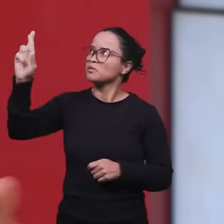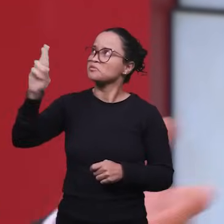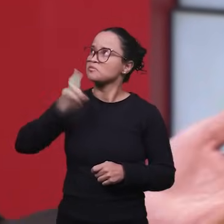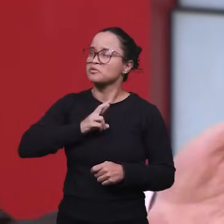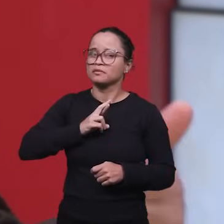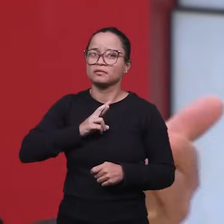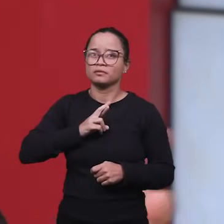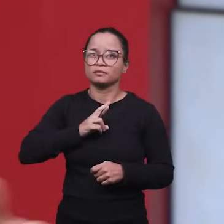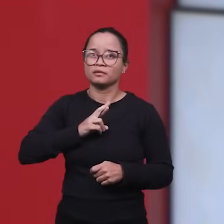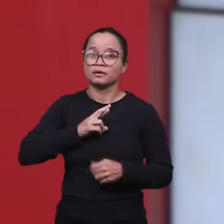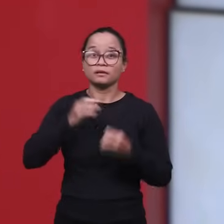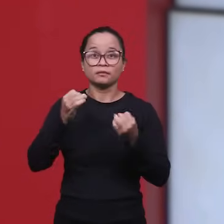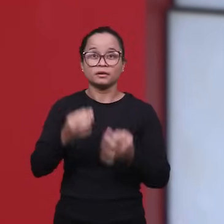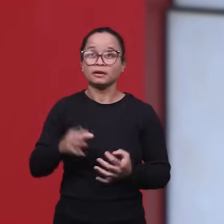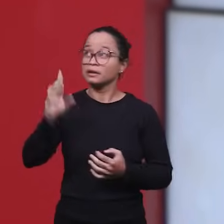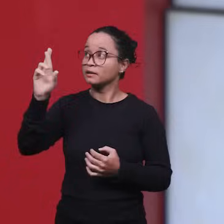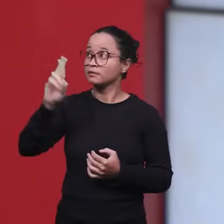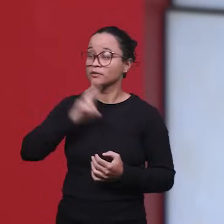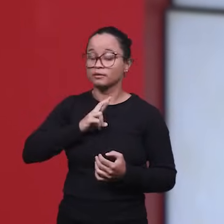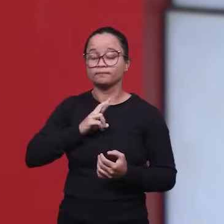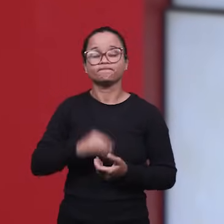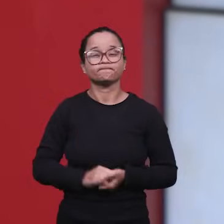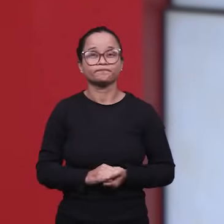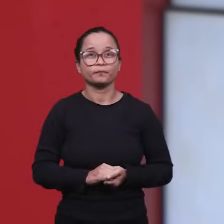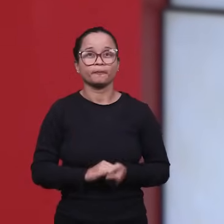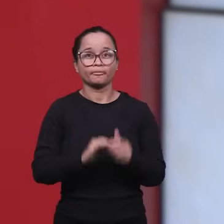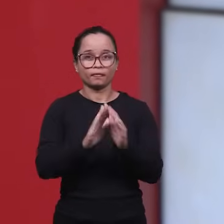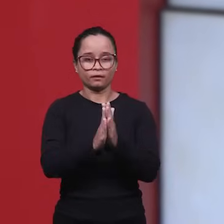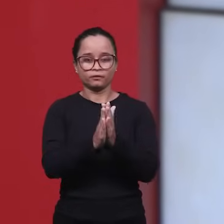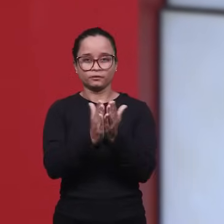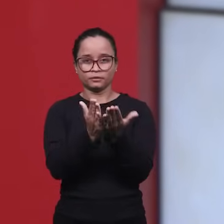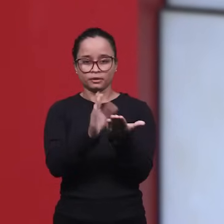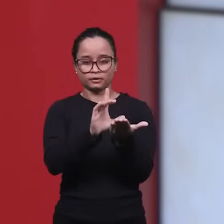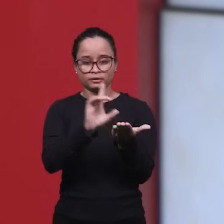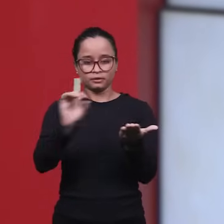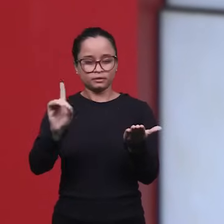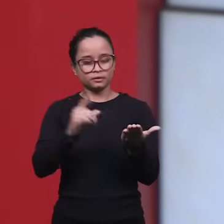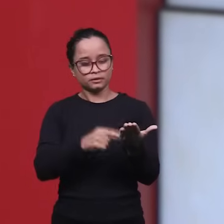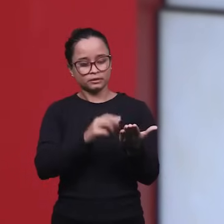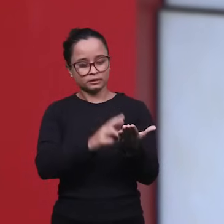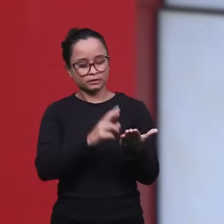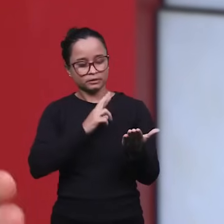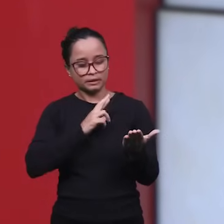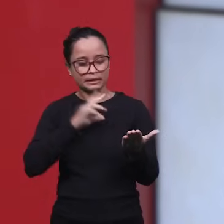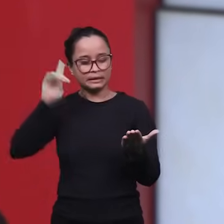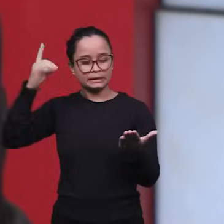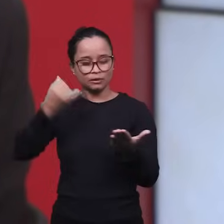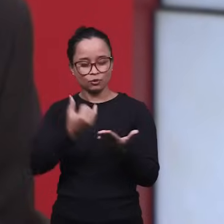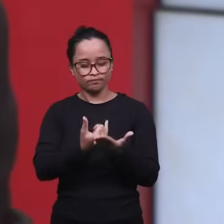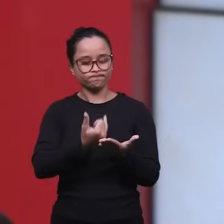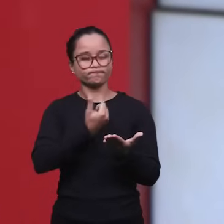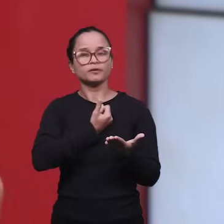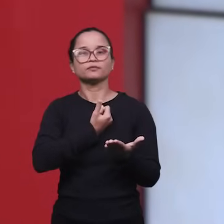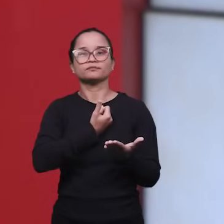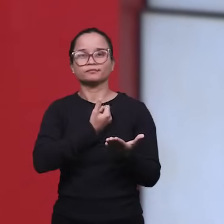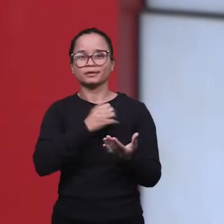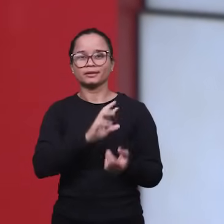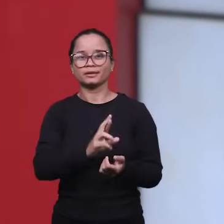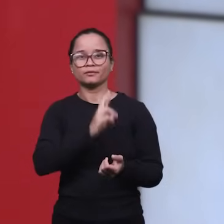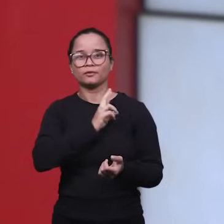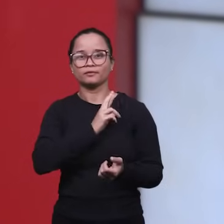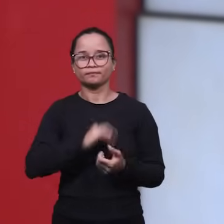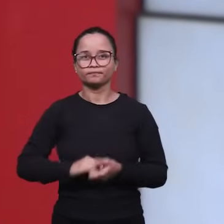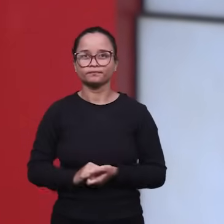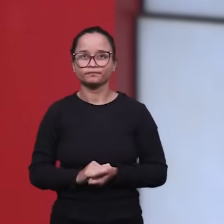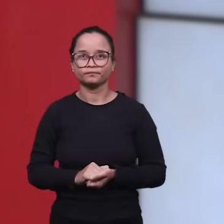resposta. Ele falou, narrando, e a resposta, eu fui abrir a Bíblia buscando a resposta. E Deus me deu a resposta na Bíblia. Então ele conta a